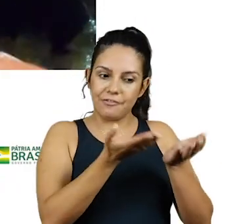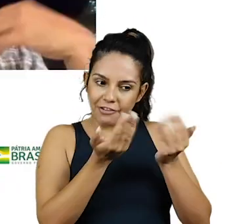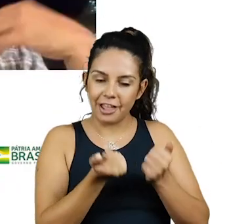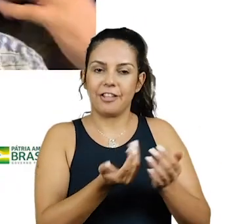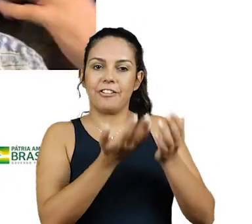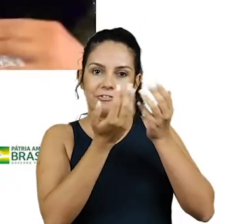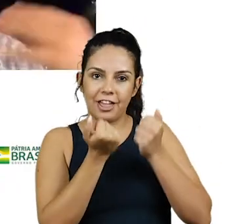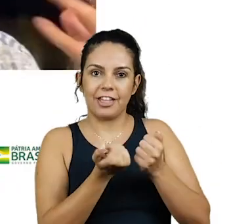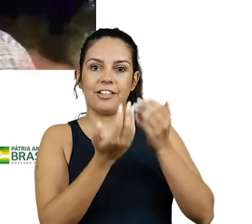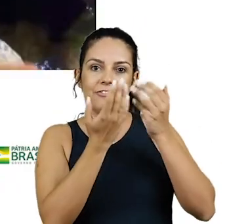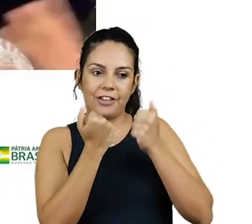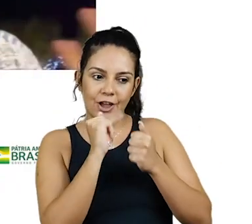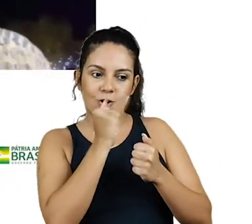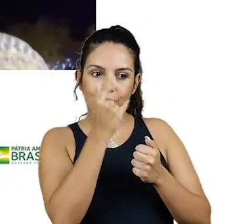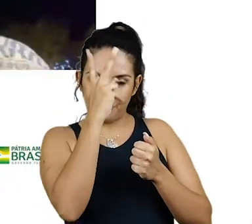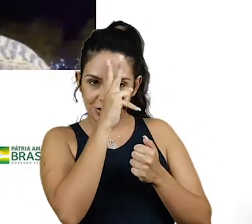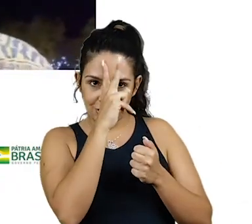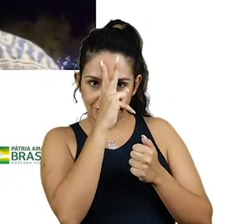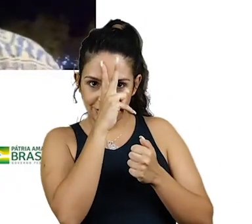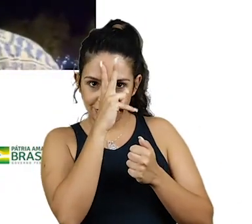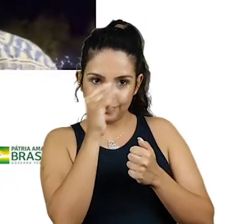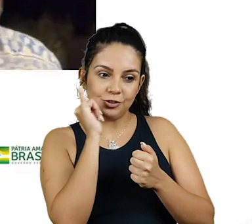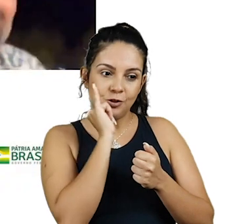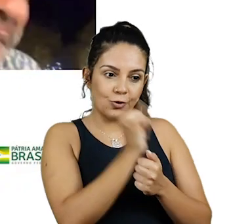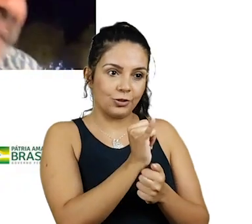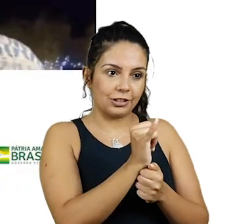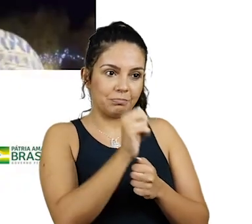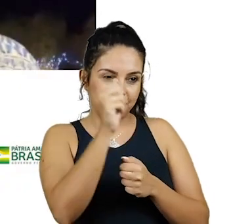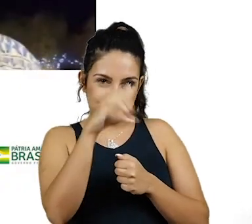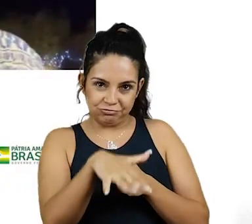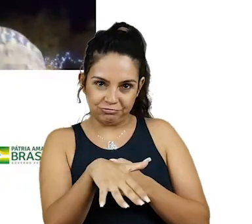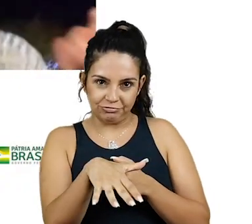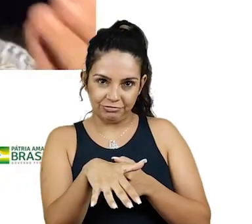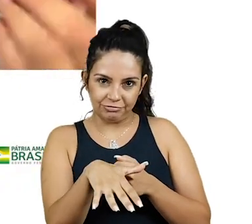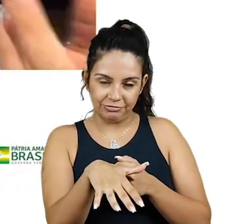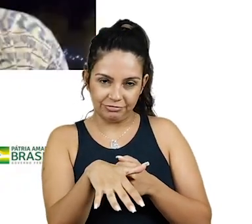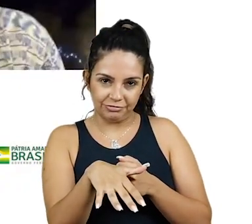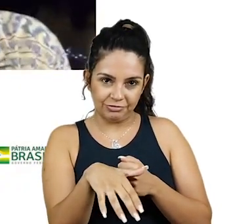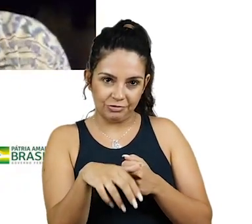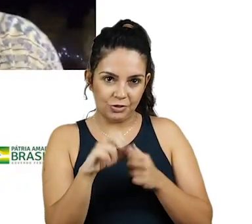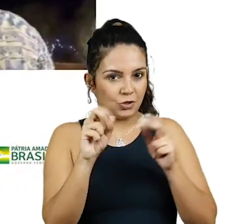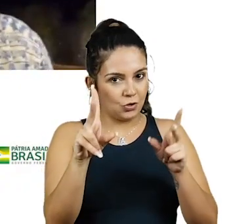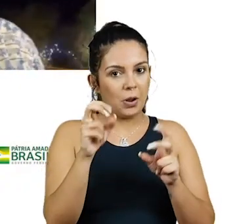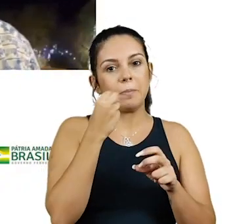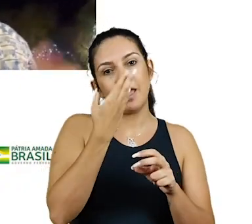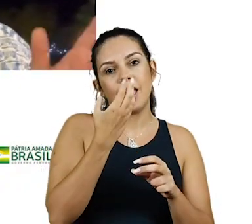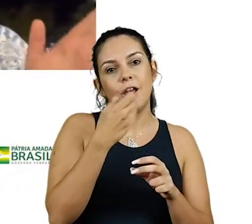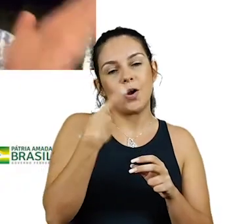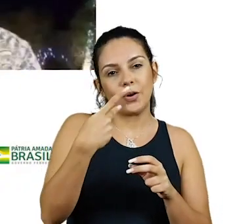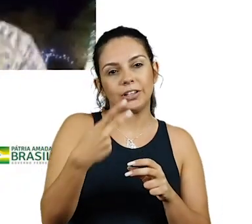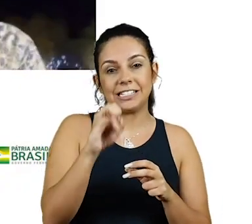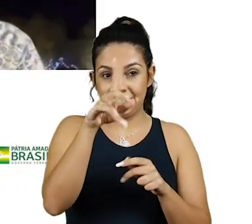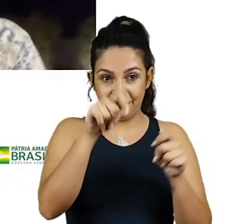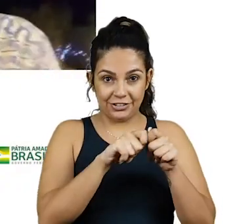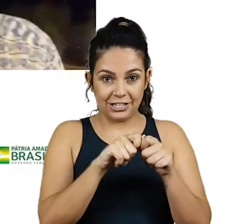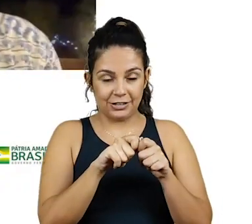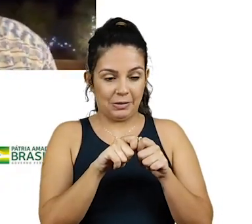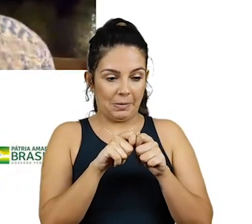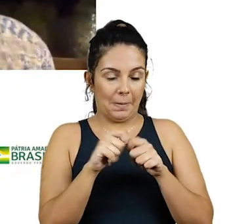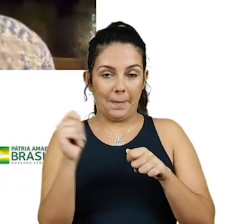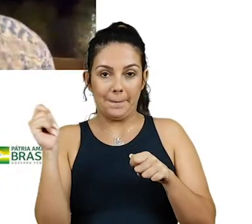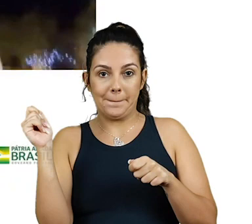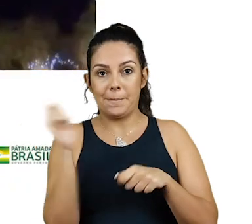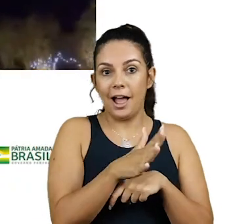comigo, vem, essa história, eu vou te contar uma coisa. Se eu contar uma coisa banal, ok, se tiver bem contadinha e tal, mas se você fizer assim, ó,